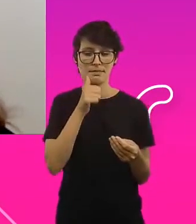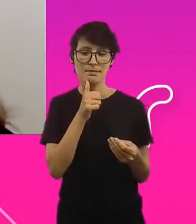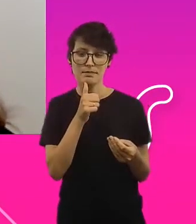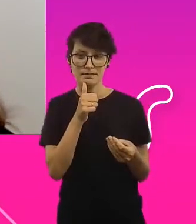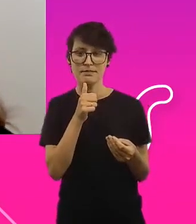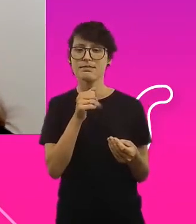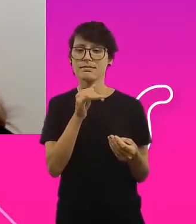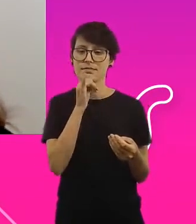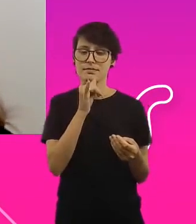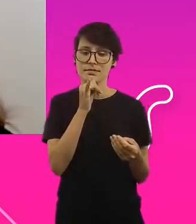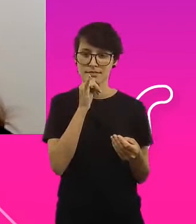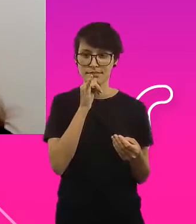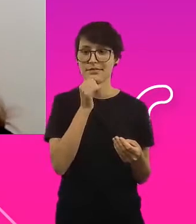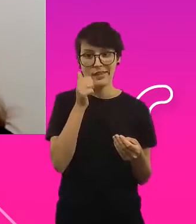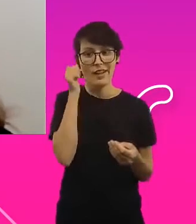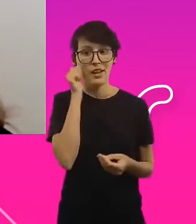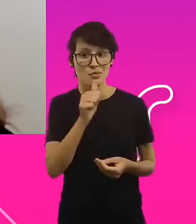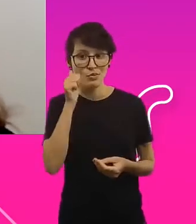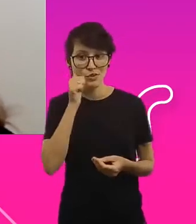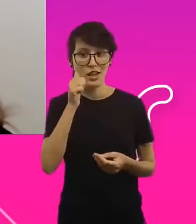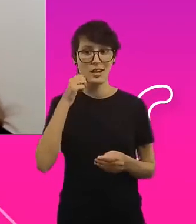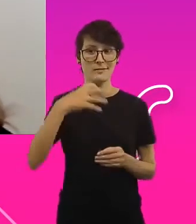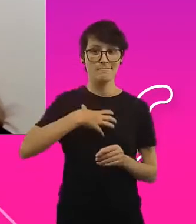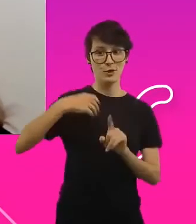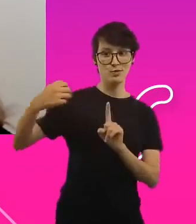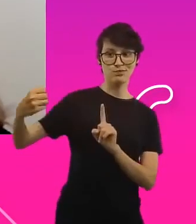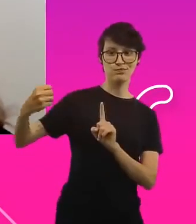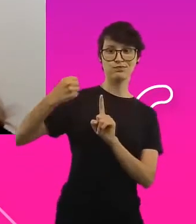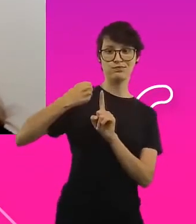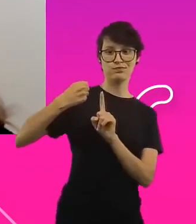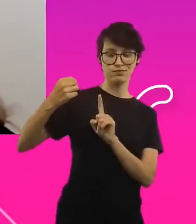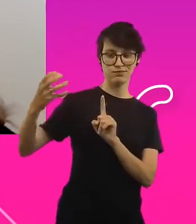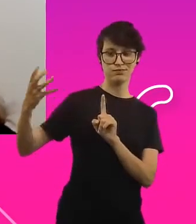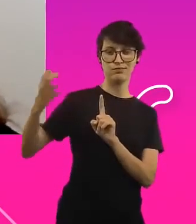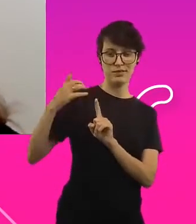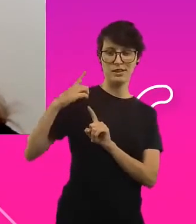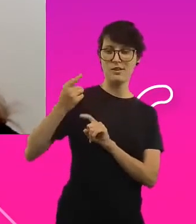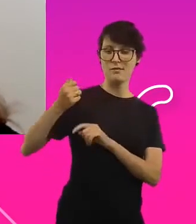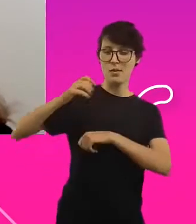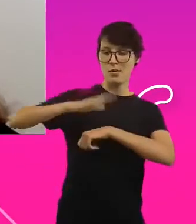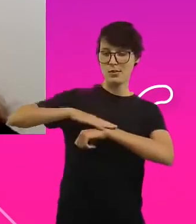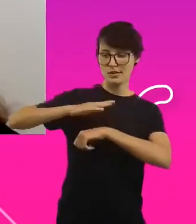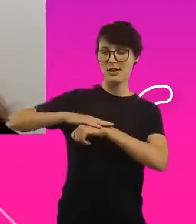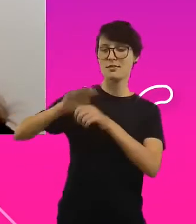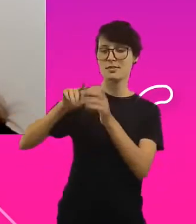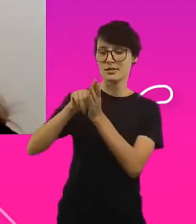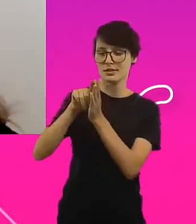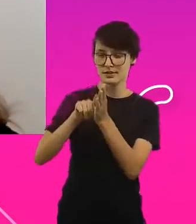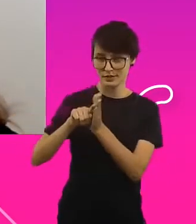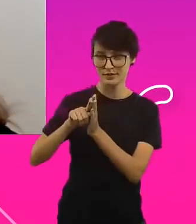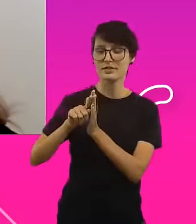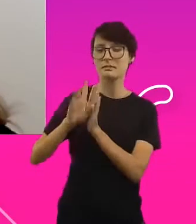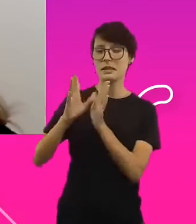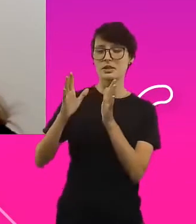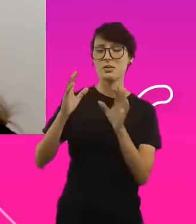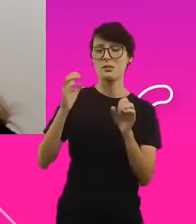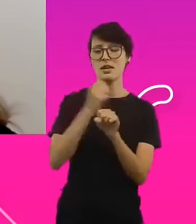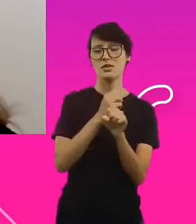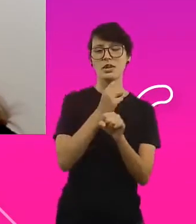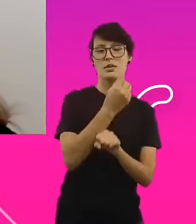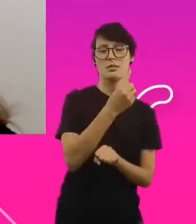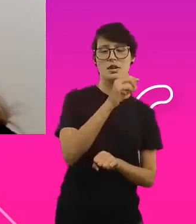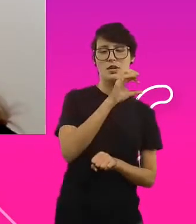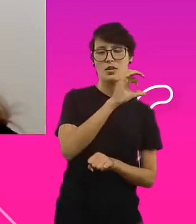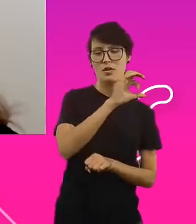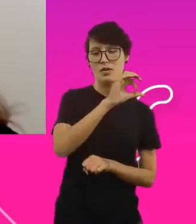As mulheres foram muito impactadas, saiu uma pesquisa recentemente mostrando que desde 1990 a gente não tinha um número tão pequeno